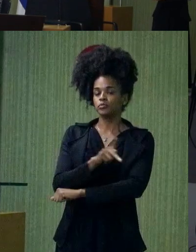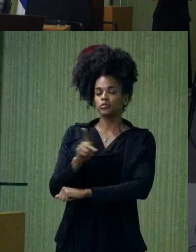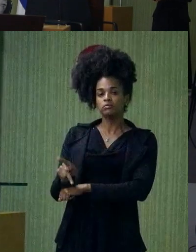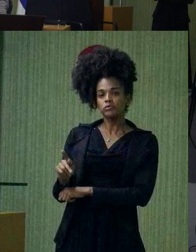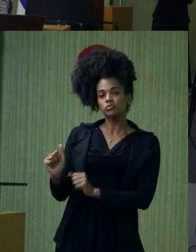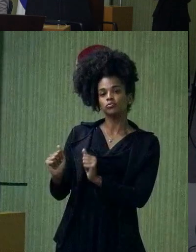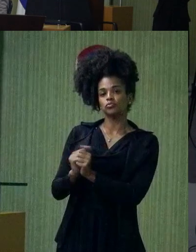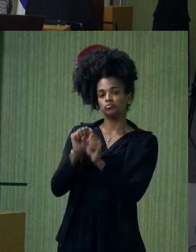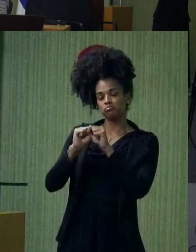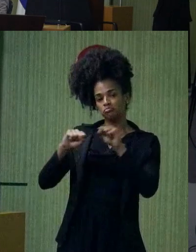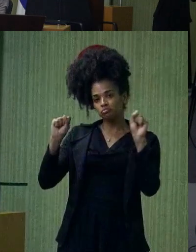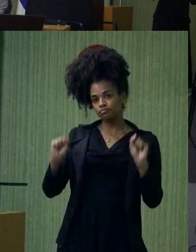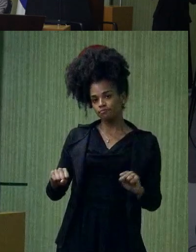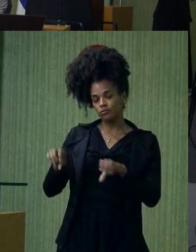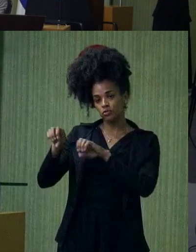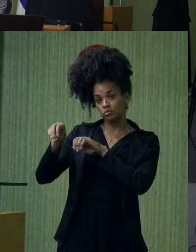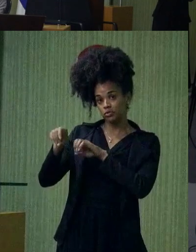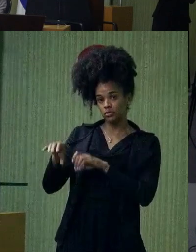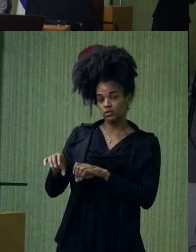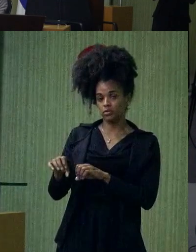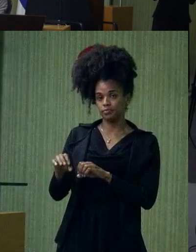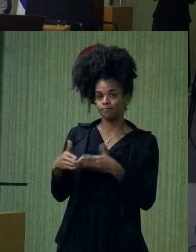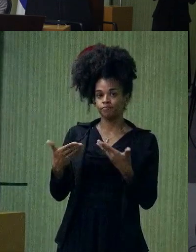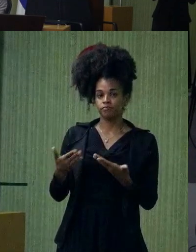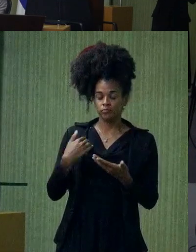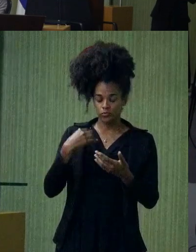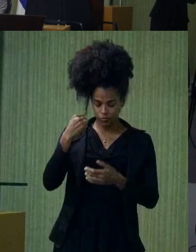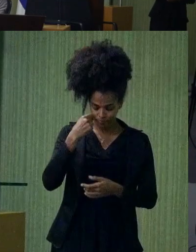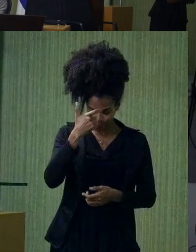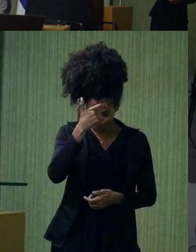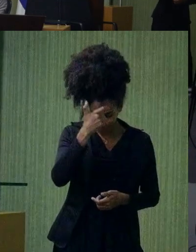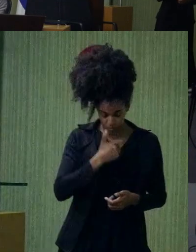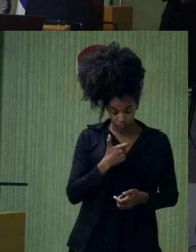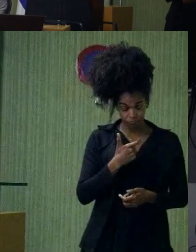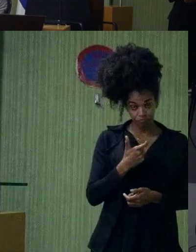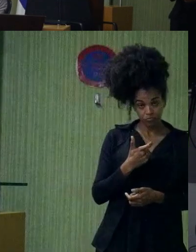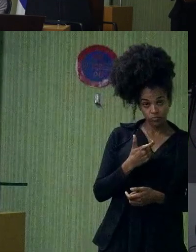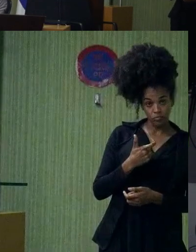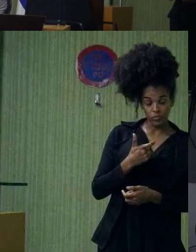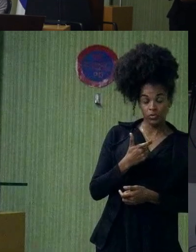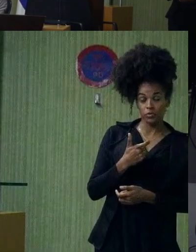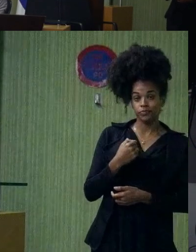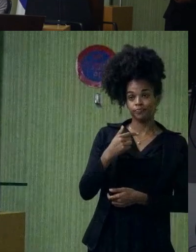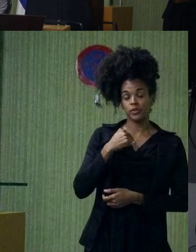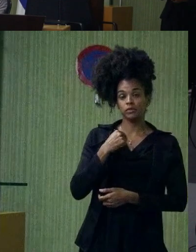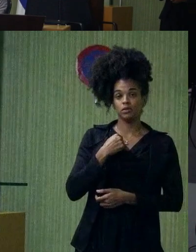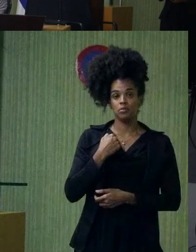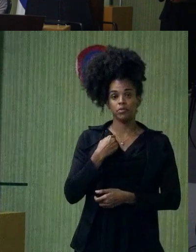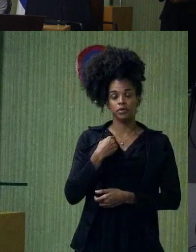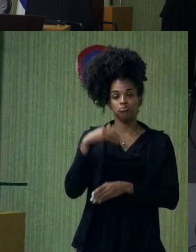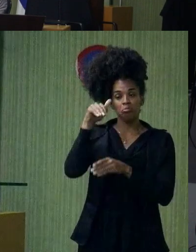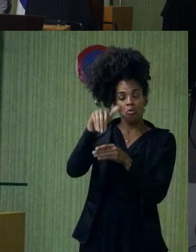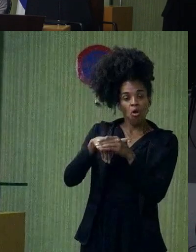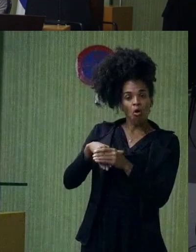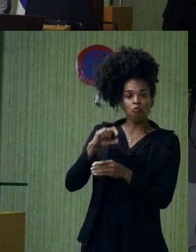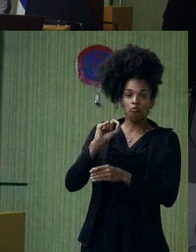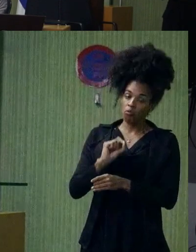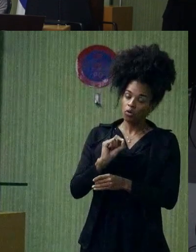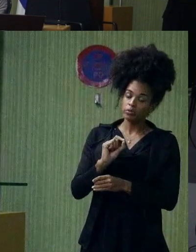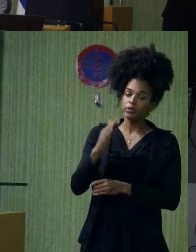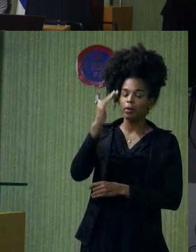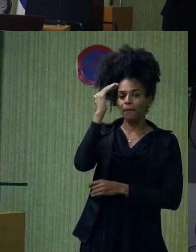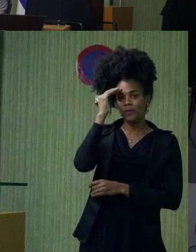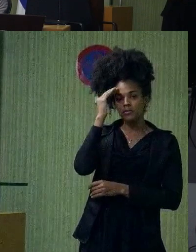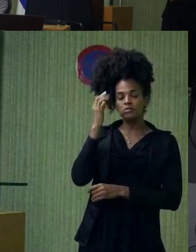com os sistemas de ensino então assim eu particularmente votei nesse sentido de que nós deveremos ter